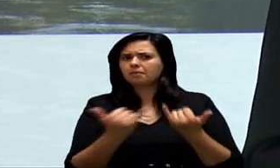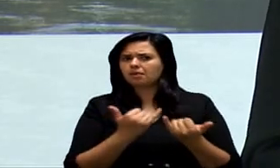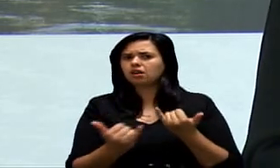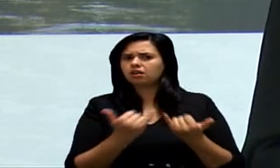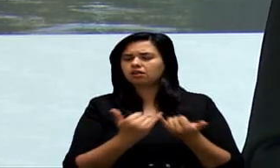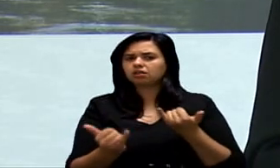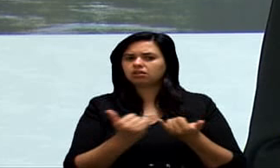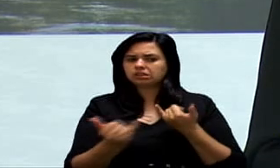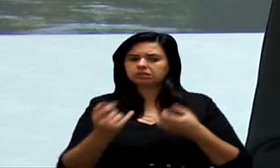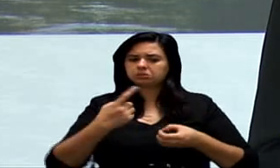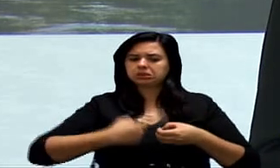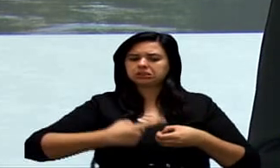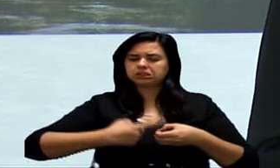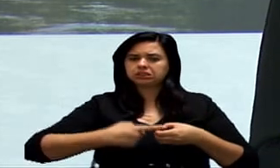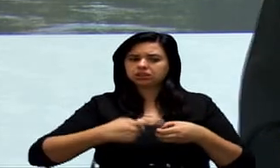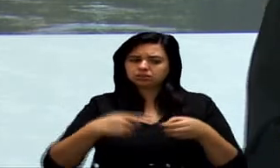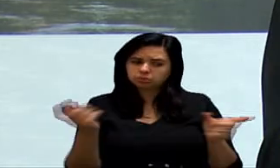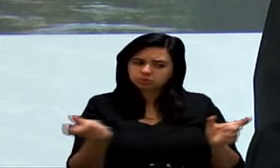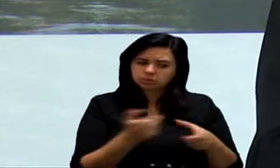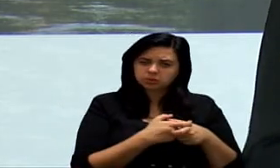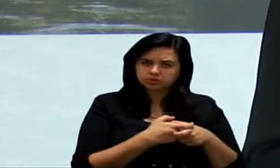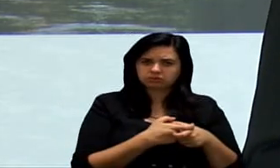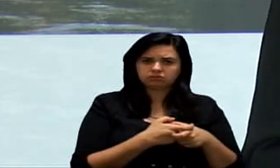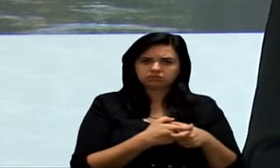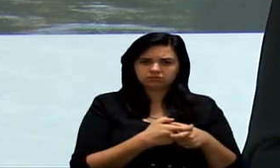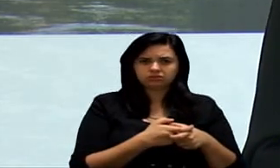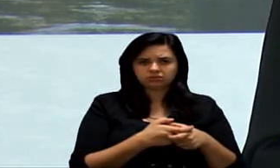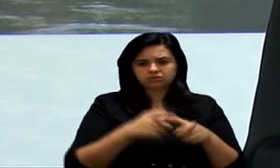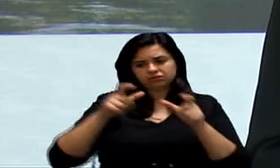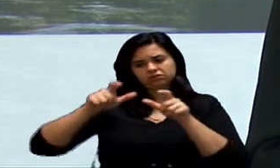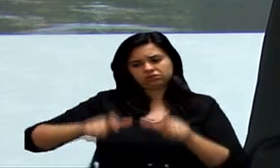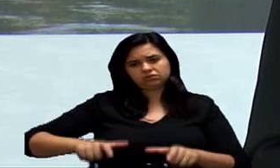é um bairro um pouquinho distante do centro,